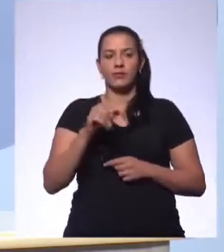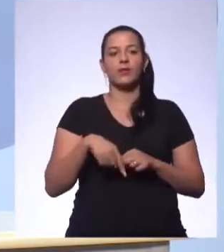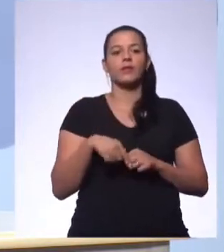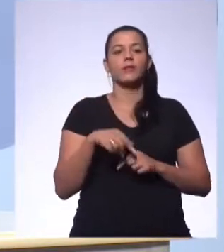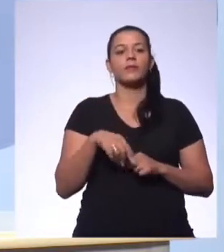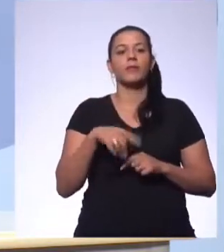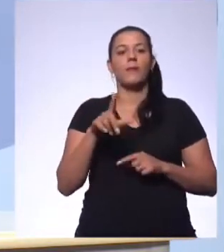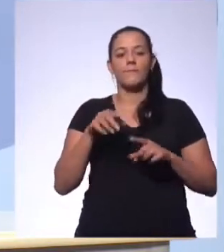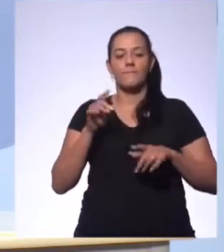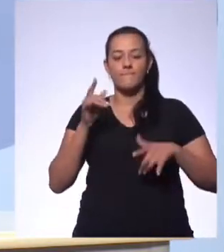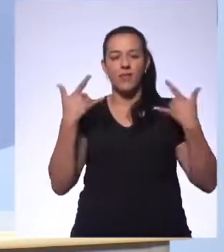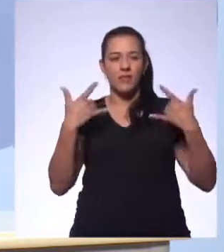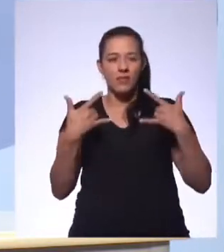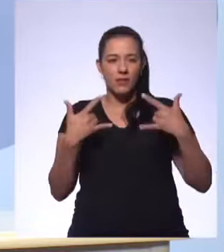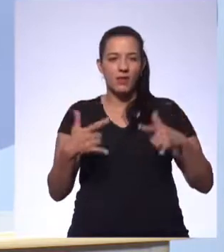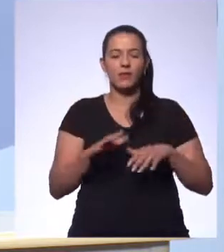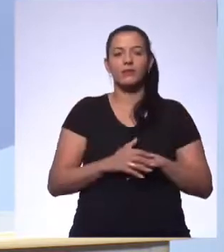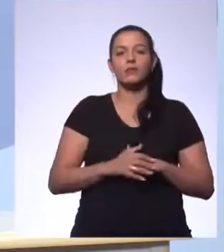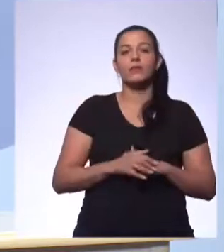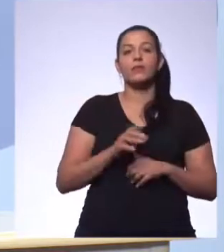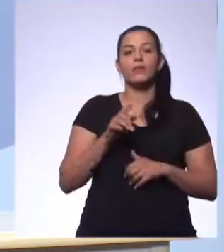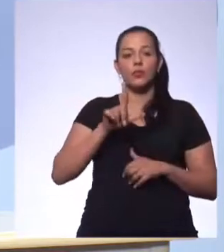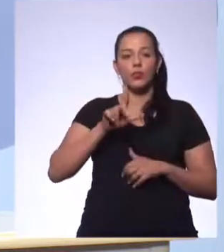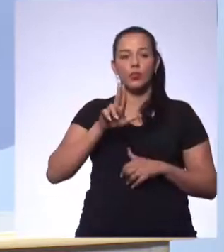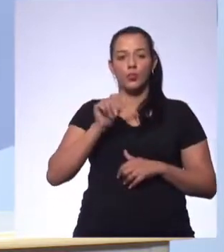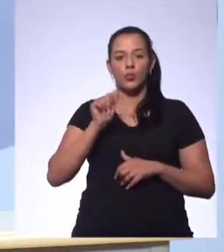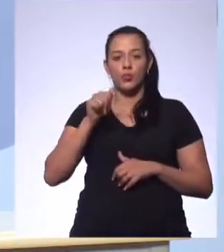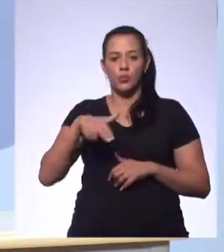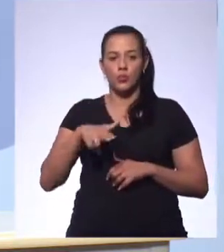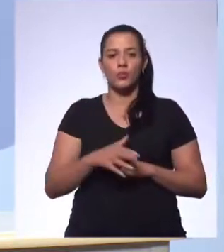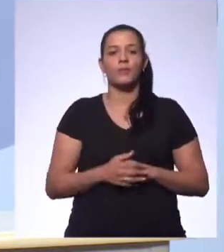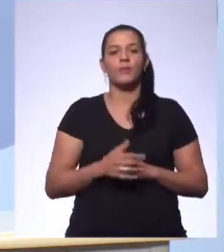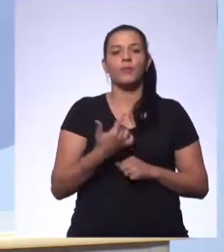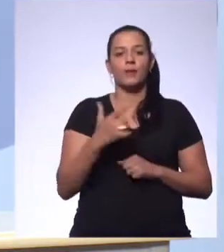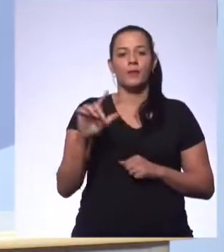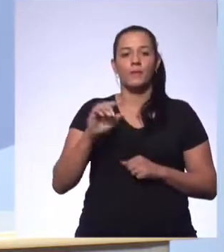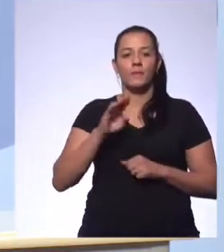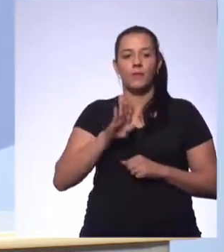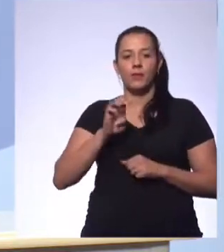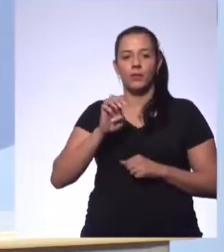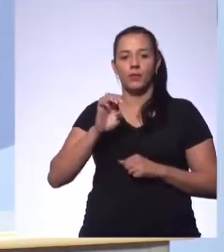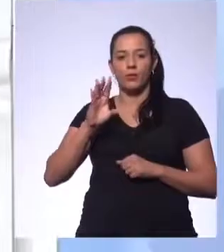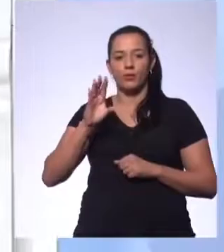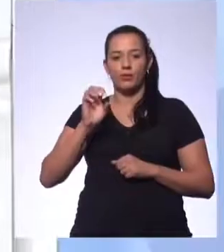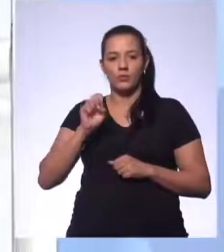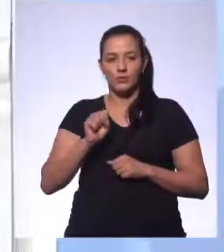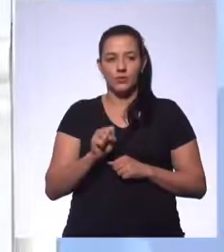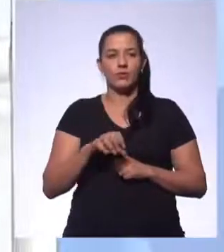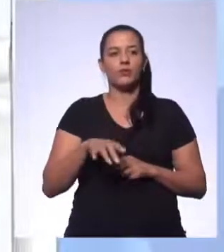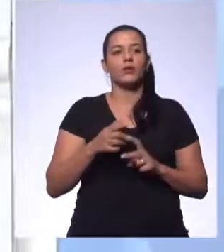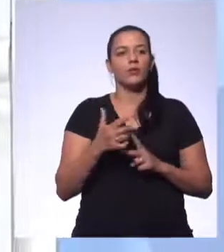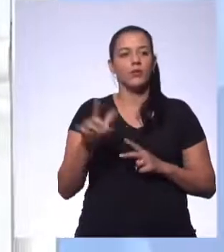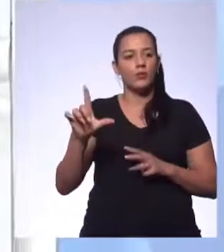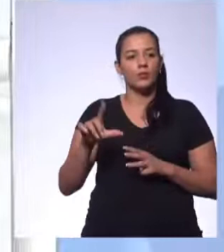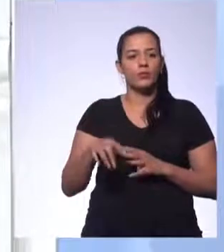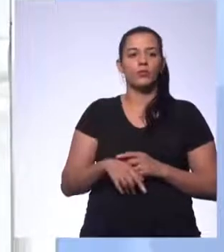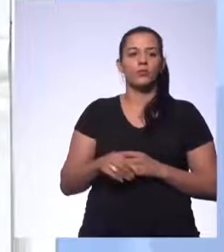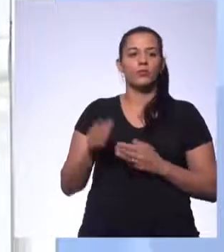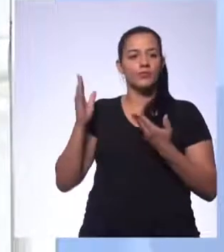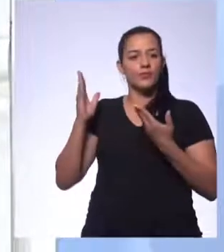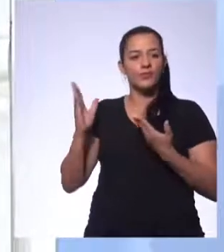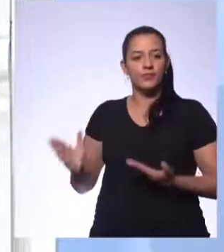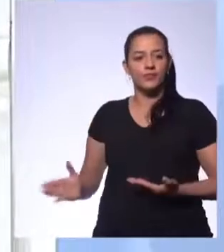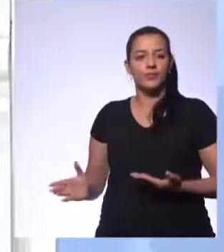Breno, Metallica, Joyce, Luan Santana, Júlia, Beyoncé, Cal, Elton John, Pro